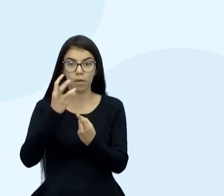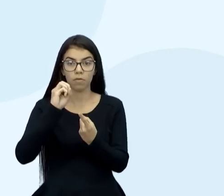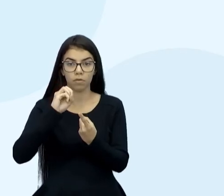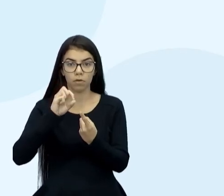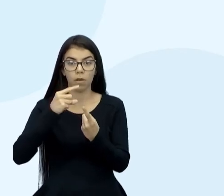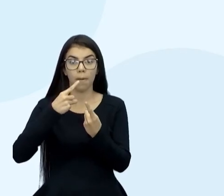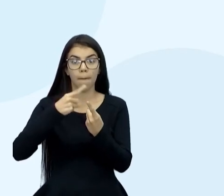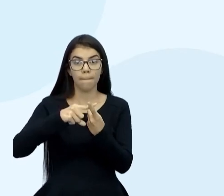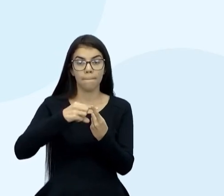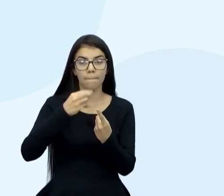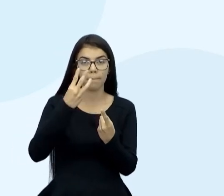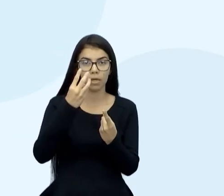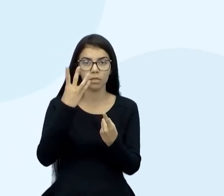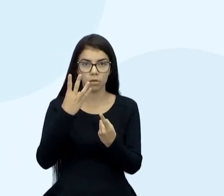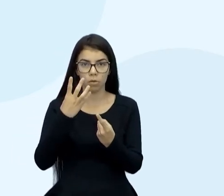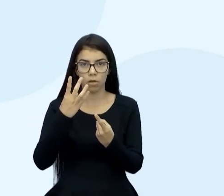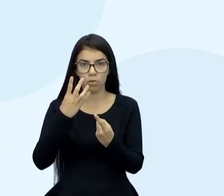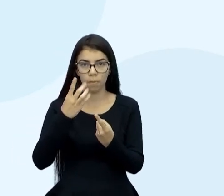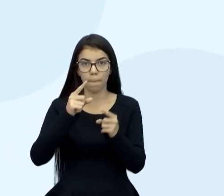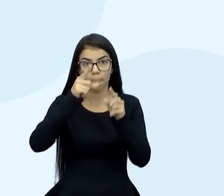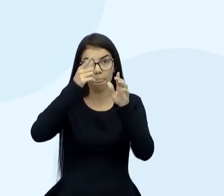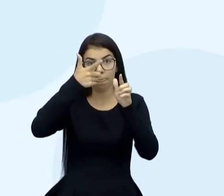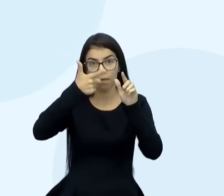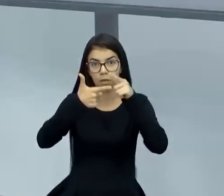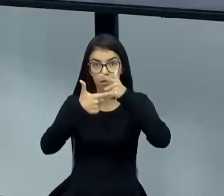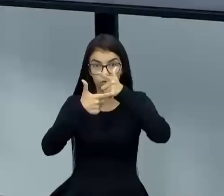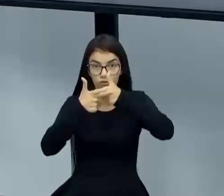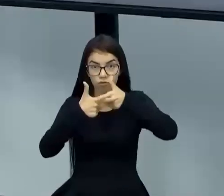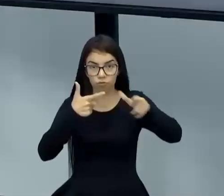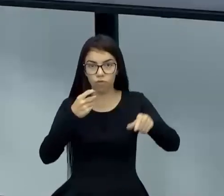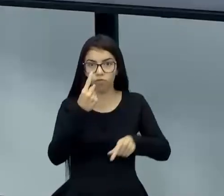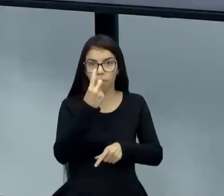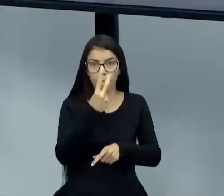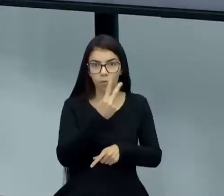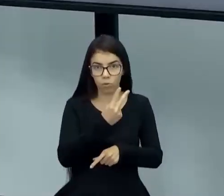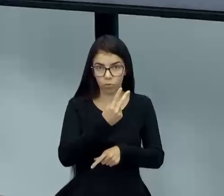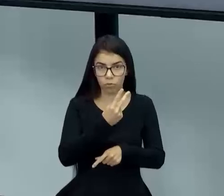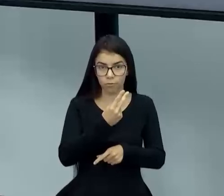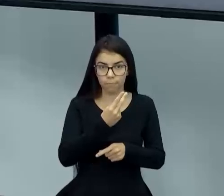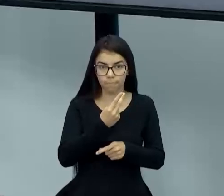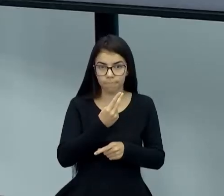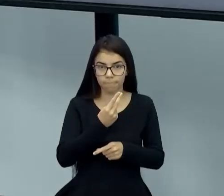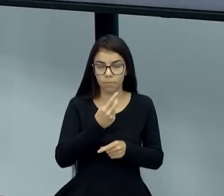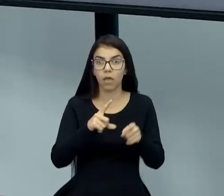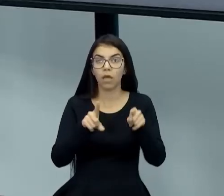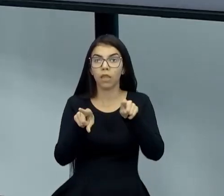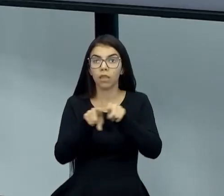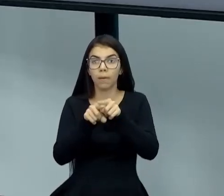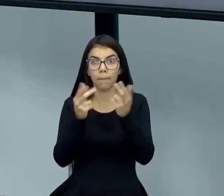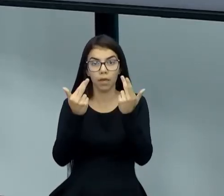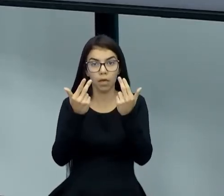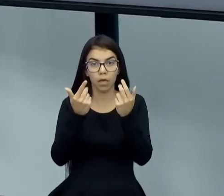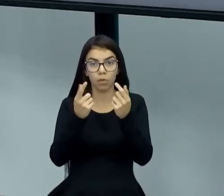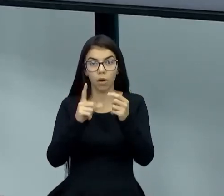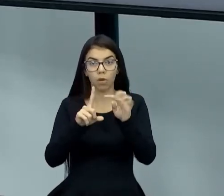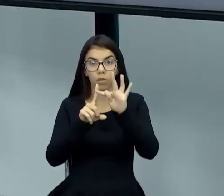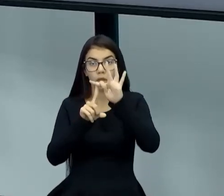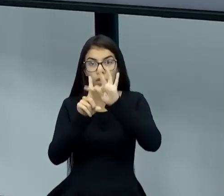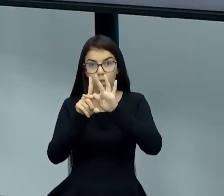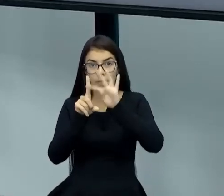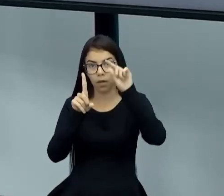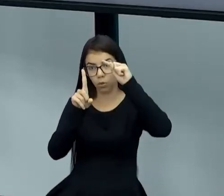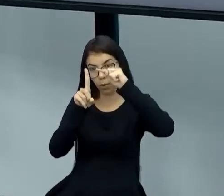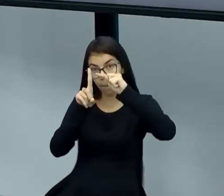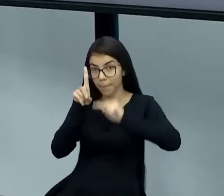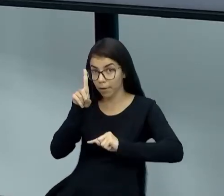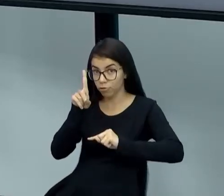esses valores por 12. O mesmo vale para a mínima, tá? Então, como assim é uma conta mais ou